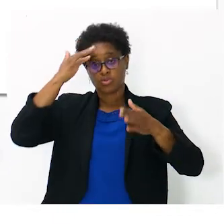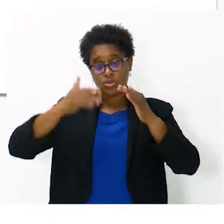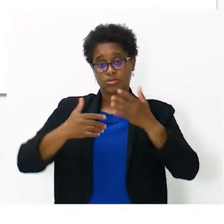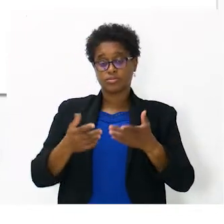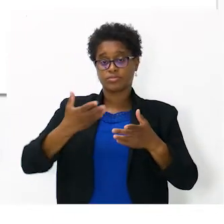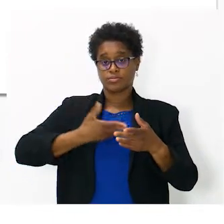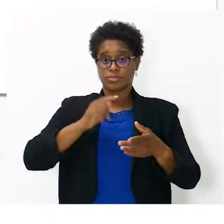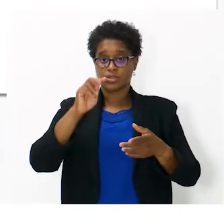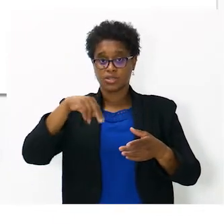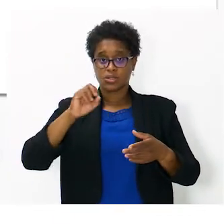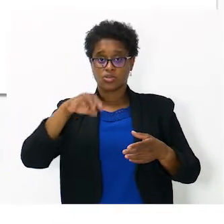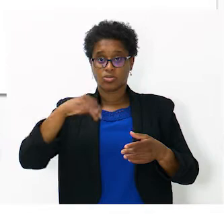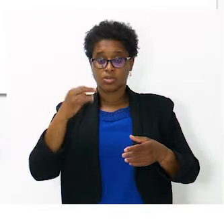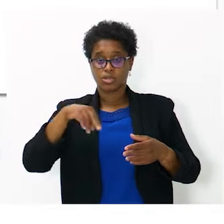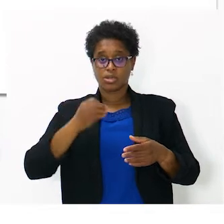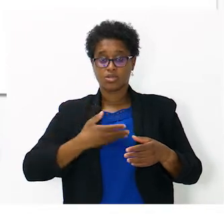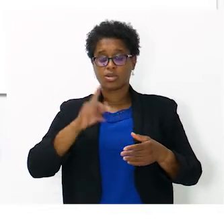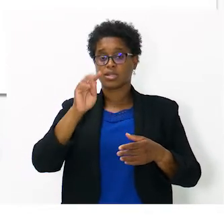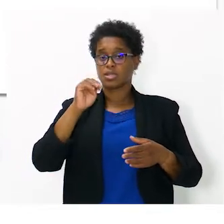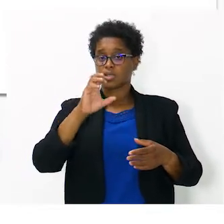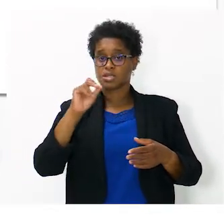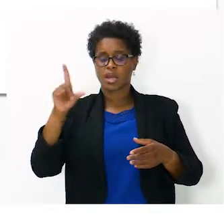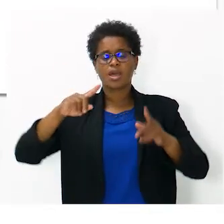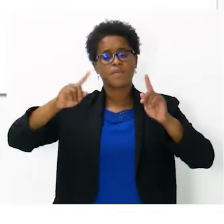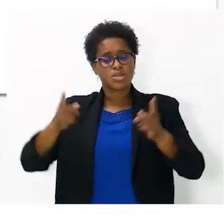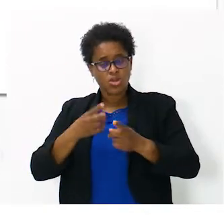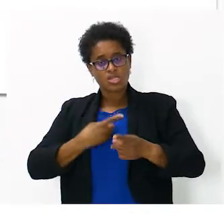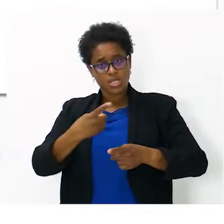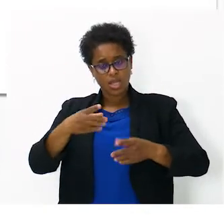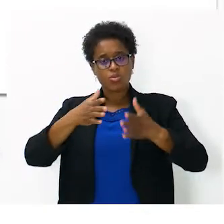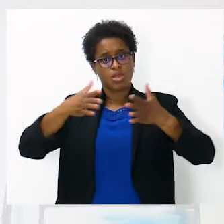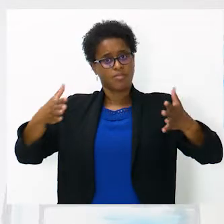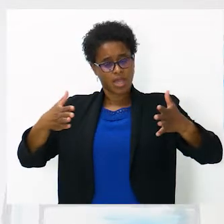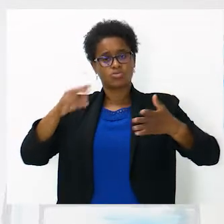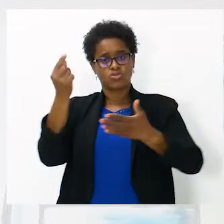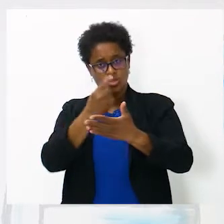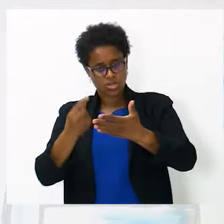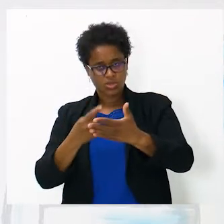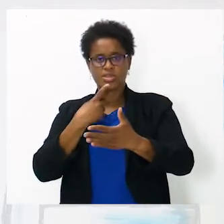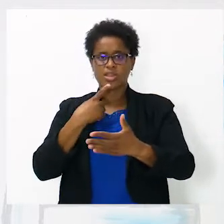denominador da escala, menor será o tamanho do desenho.